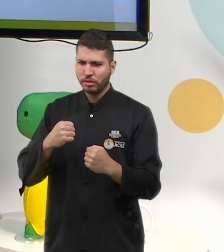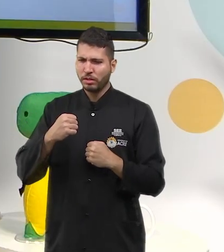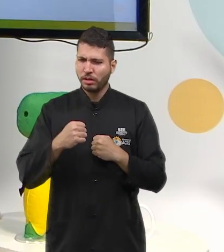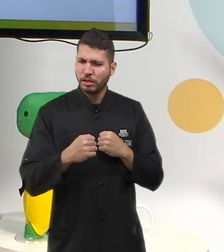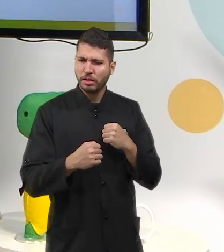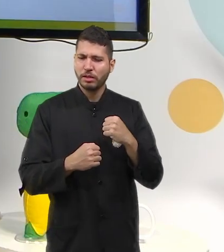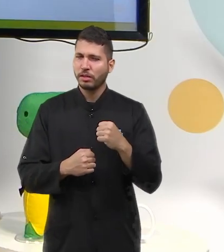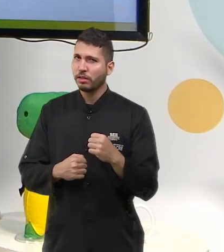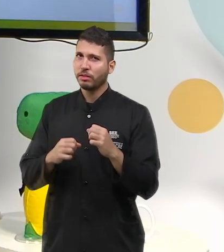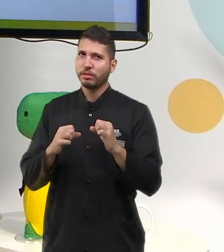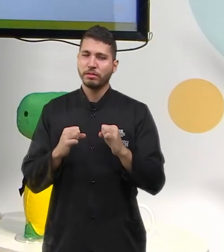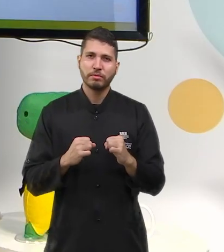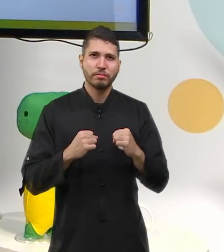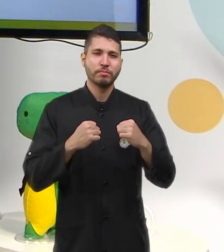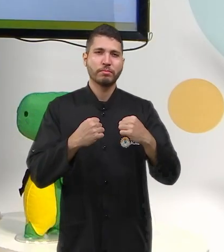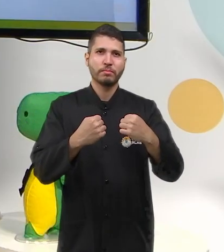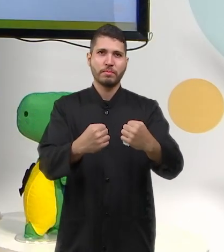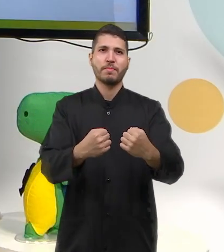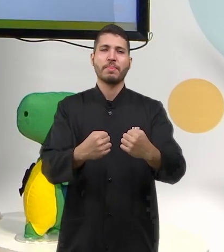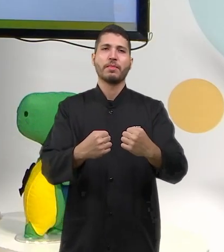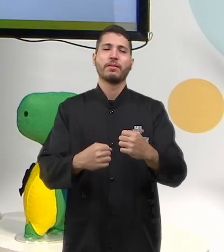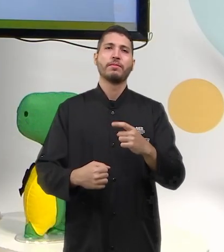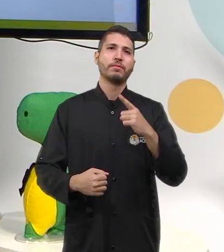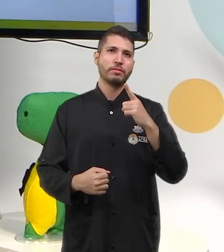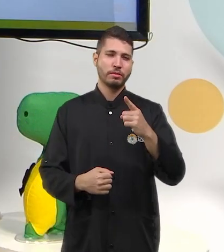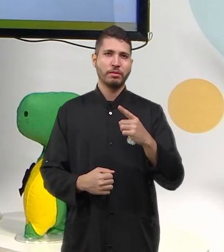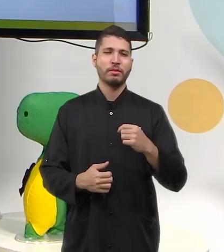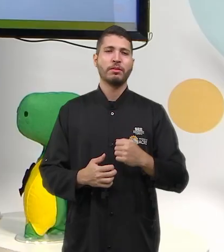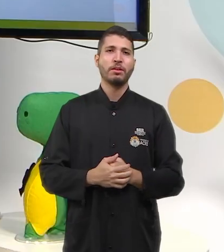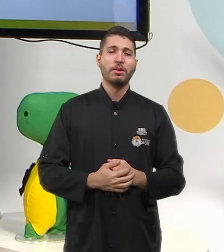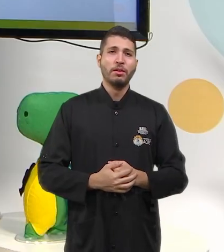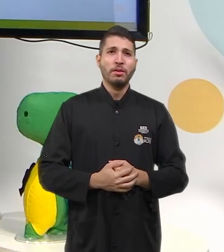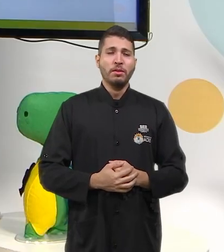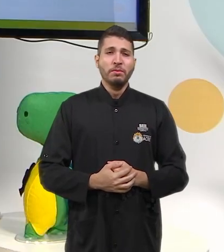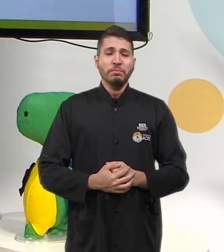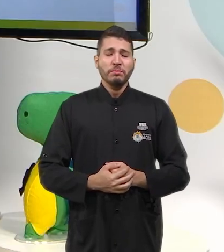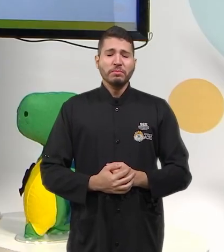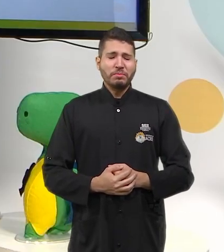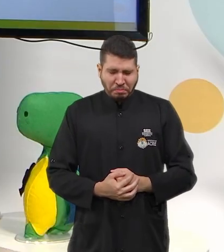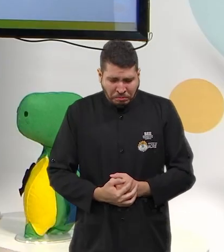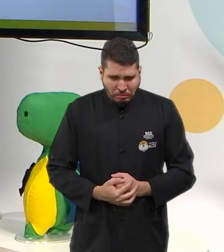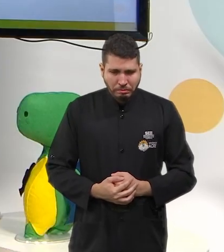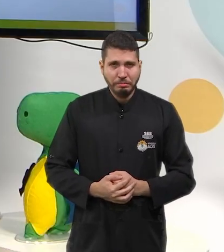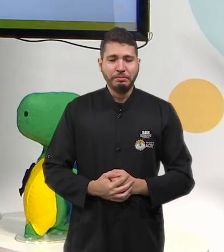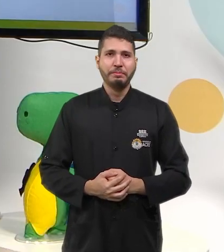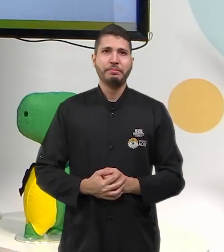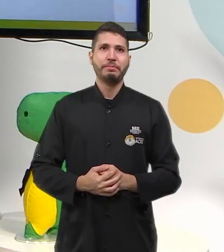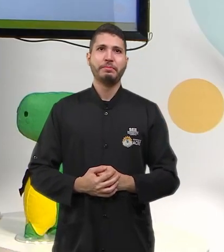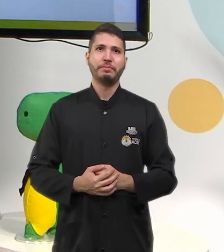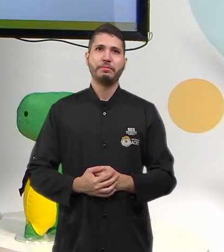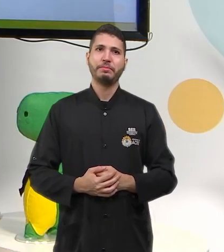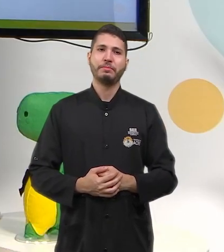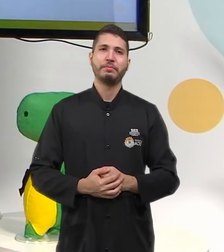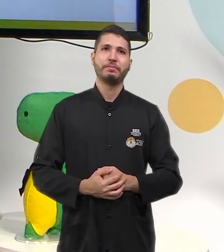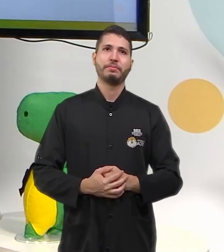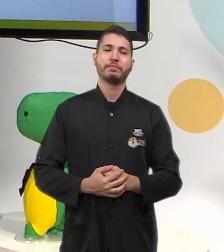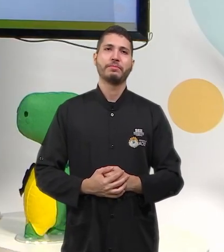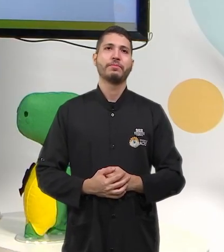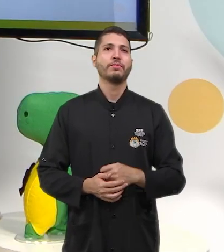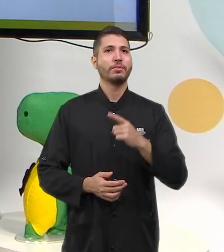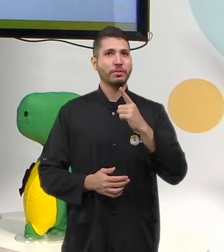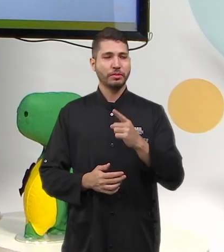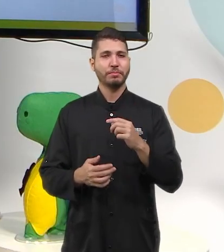vão sendo drenadas, você tem que atingir, ali no caso, você vai atingir o seu limite e aí você tenta sempre